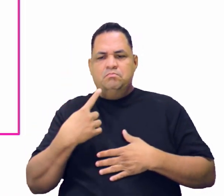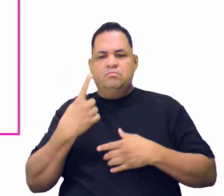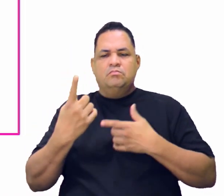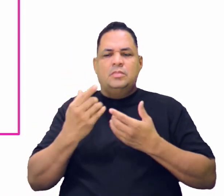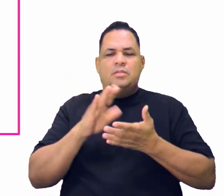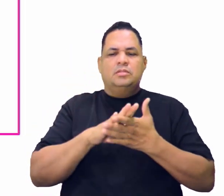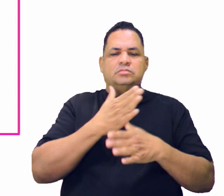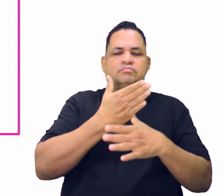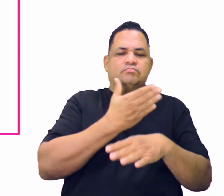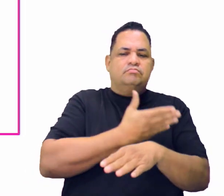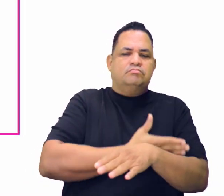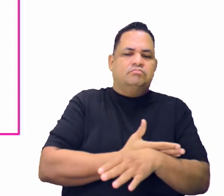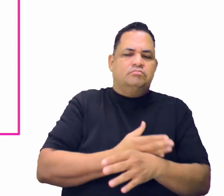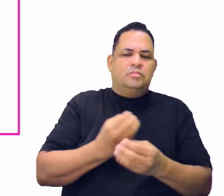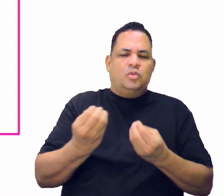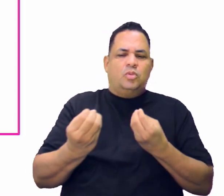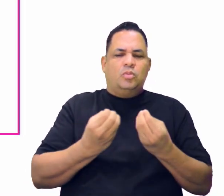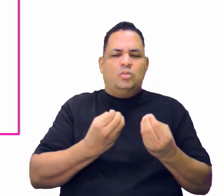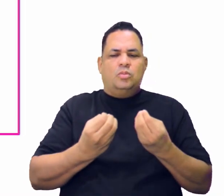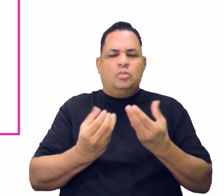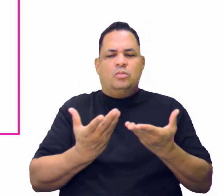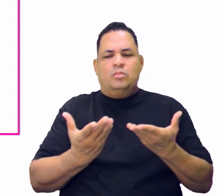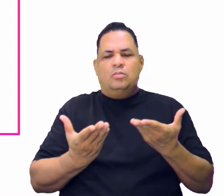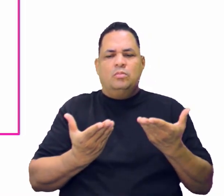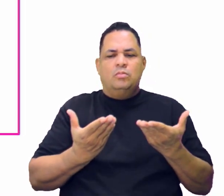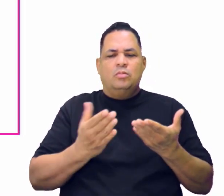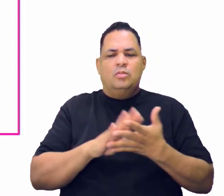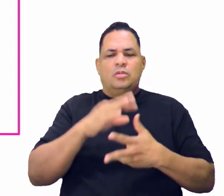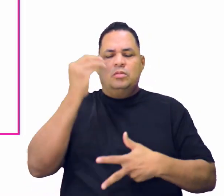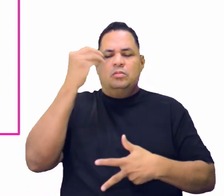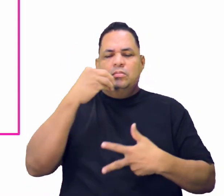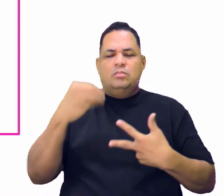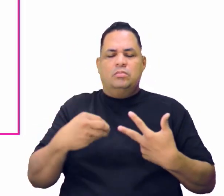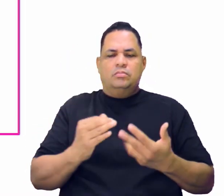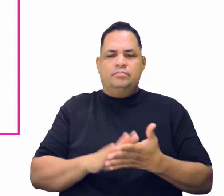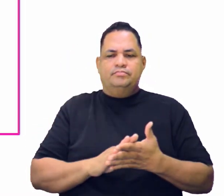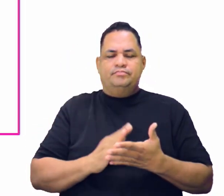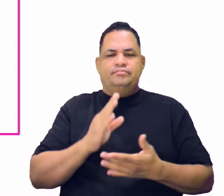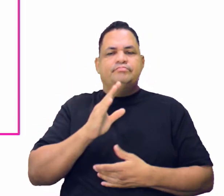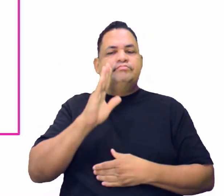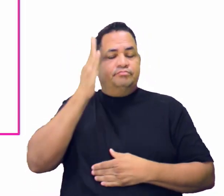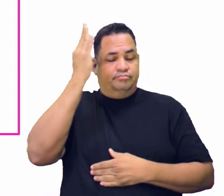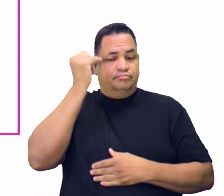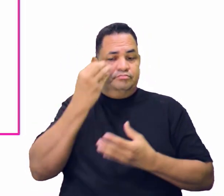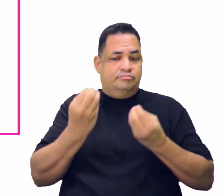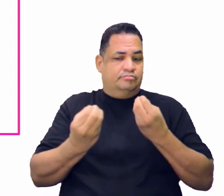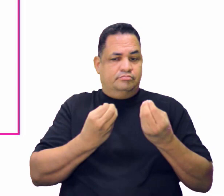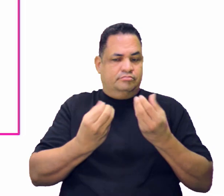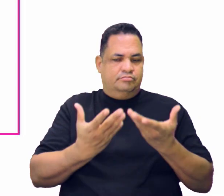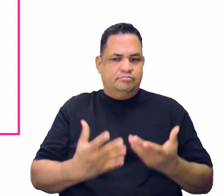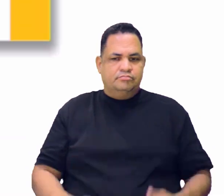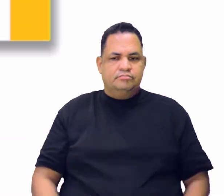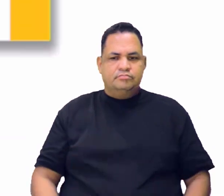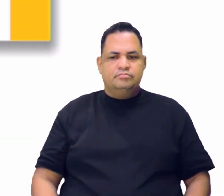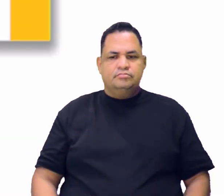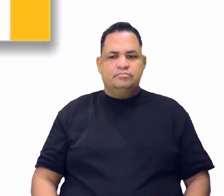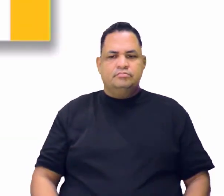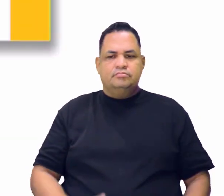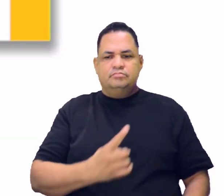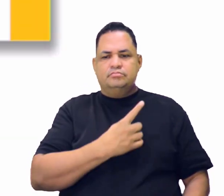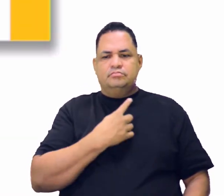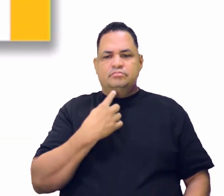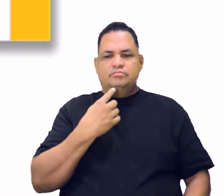se acostumando com o que é o Enem, tá certo? Para você ter o conhecimento. Então,